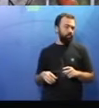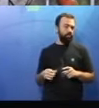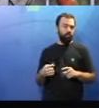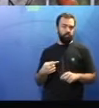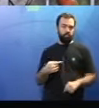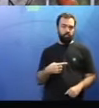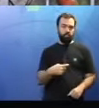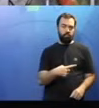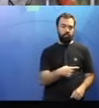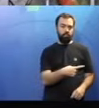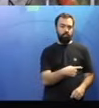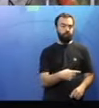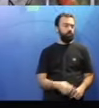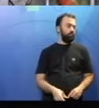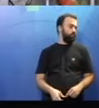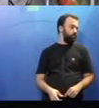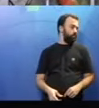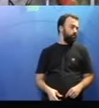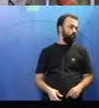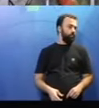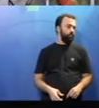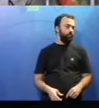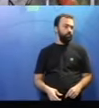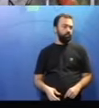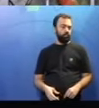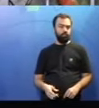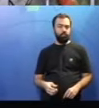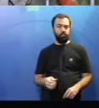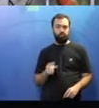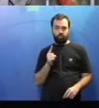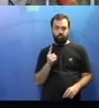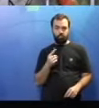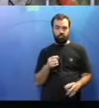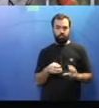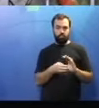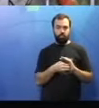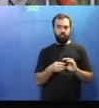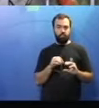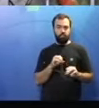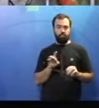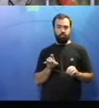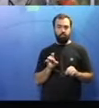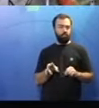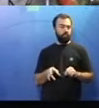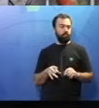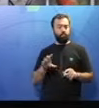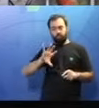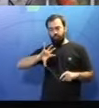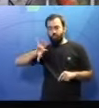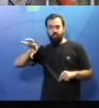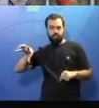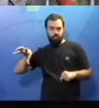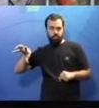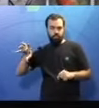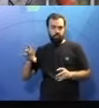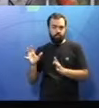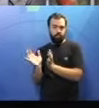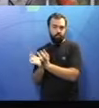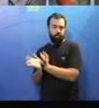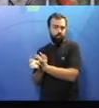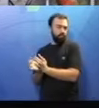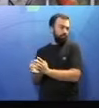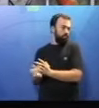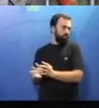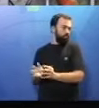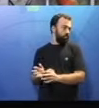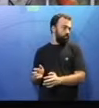protozoário, que também são seres formados por uma célula só. Agora, os pluricelulares são os demais seres que eu não disse que